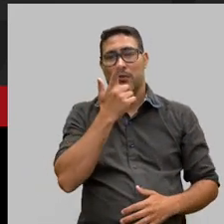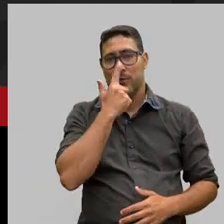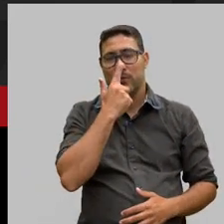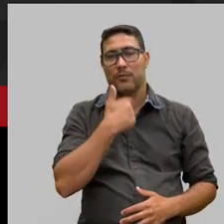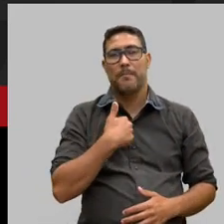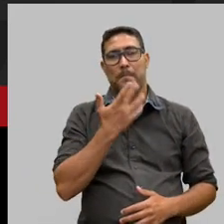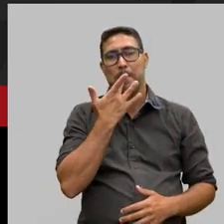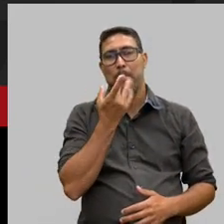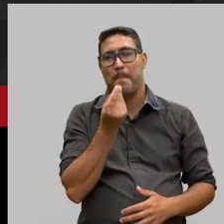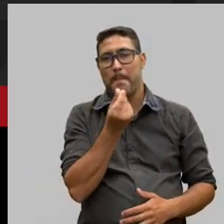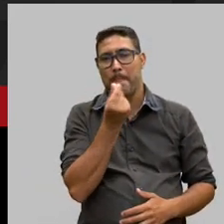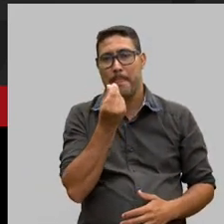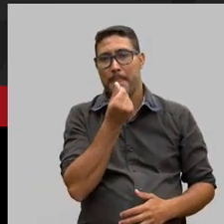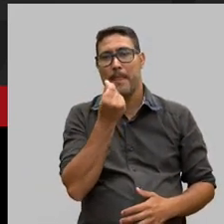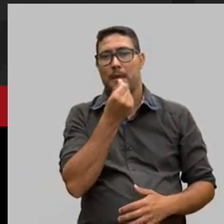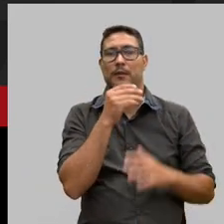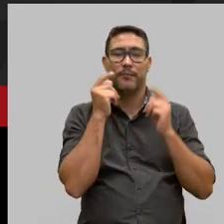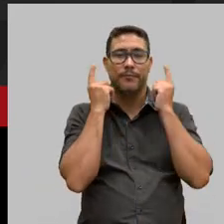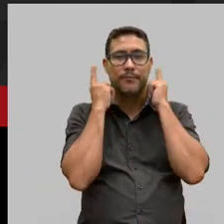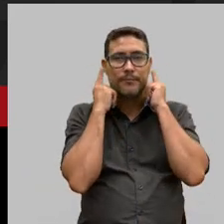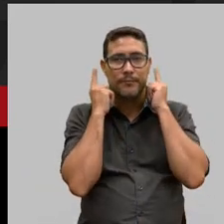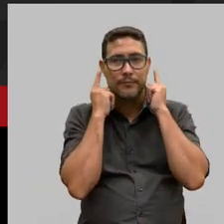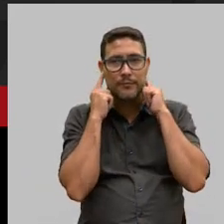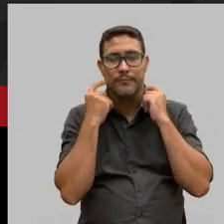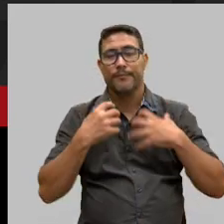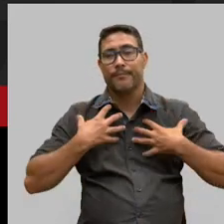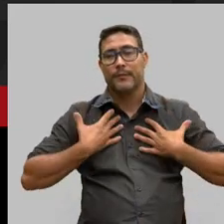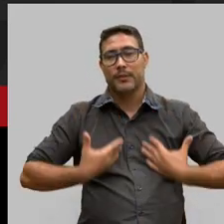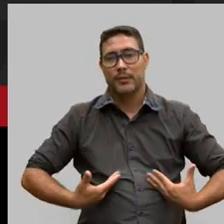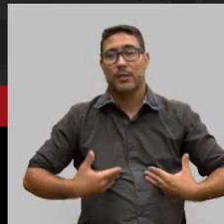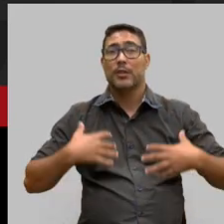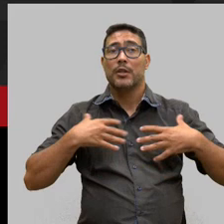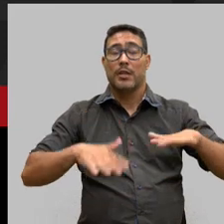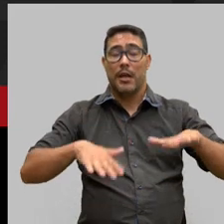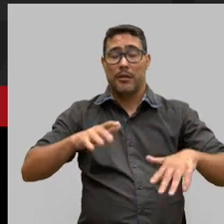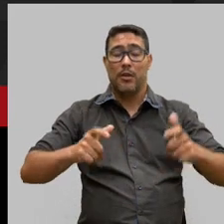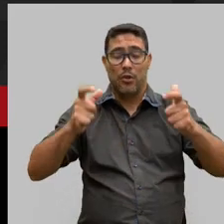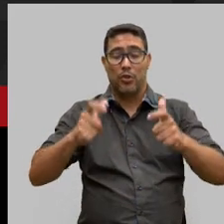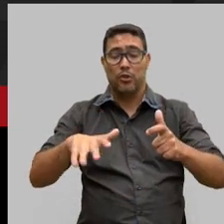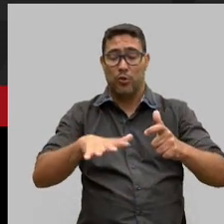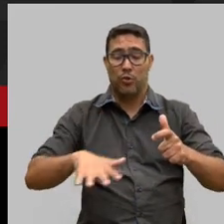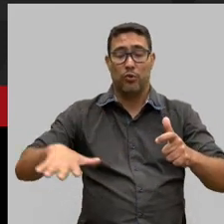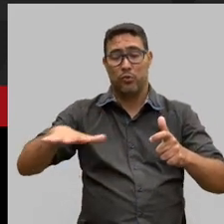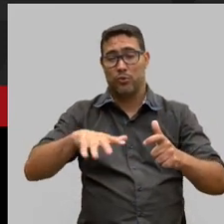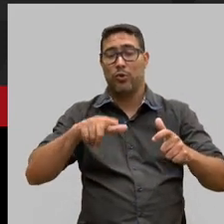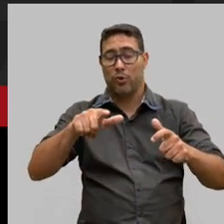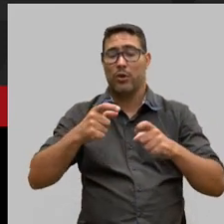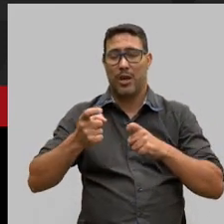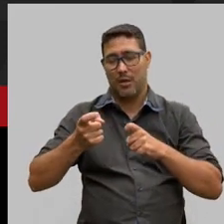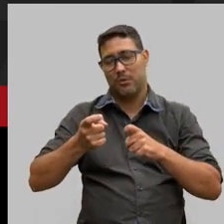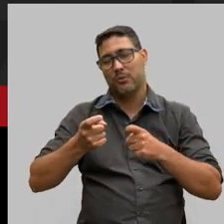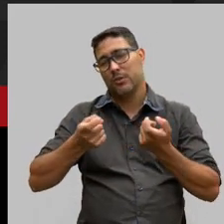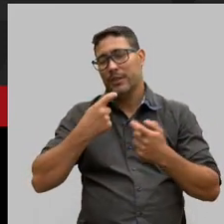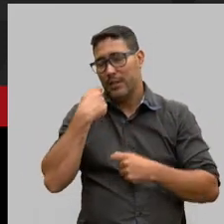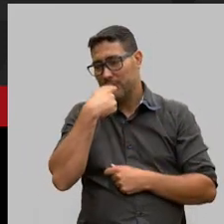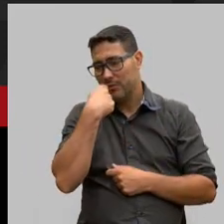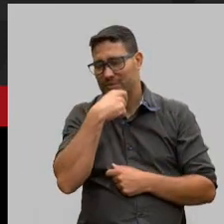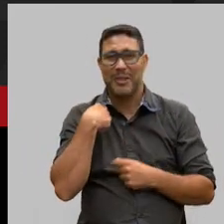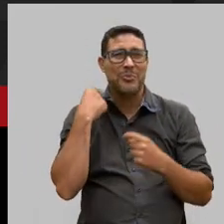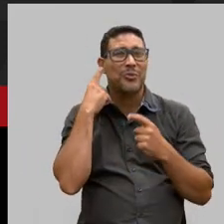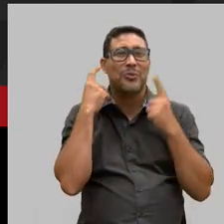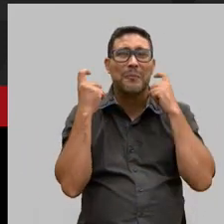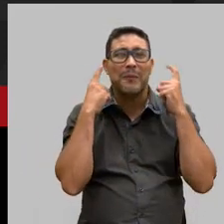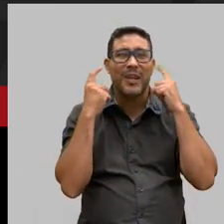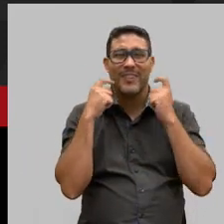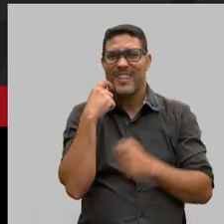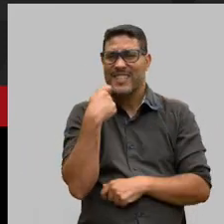eh sonora que o ambiente odontológico muitas vezes né são vários os os barulhos o barulhinho do